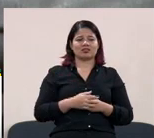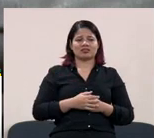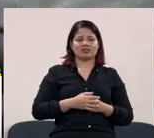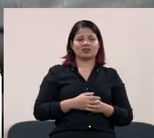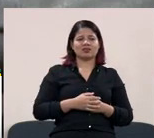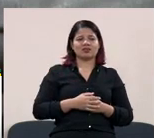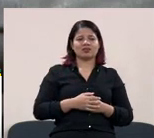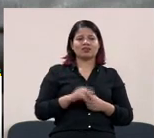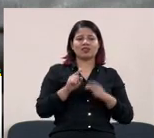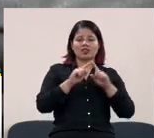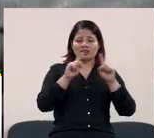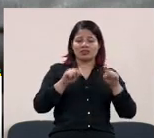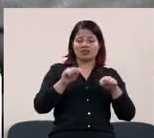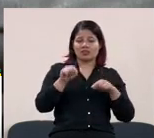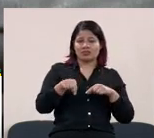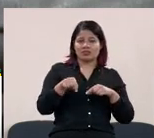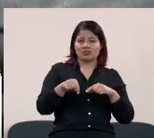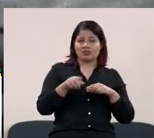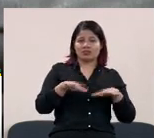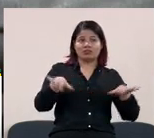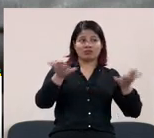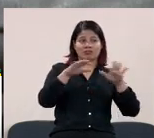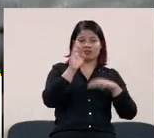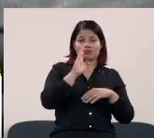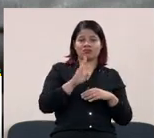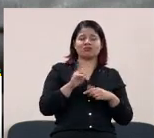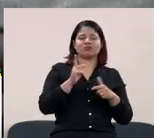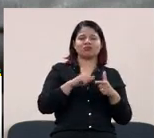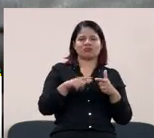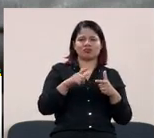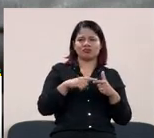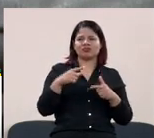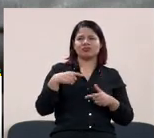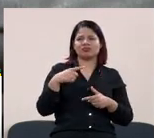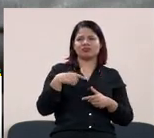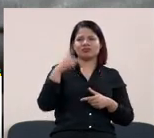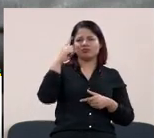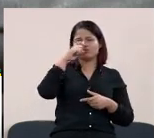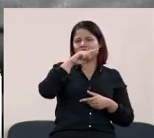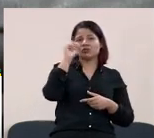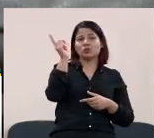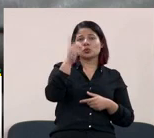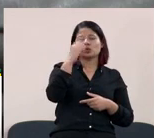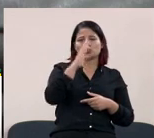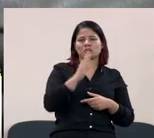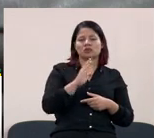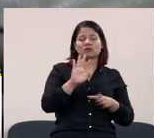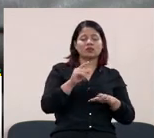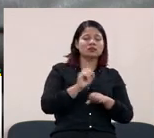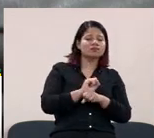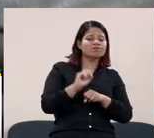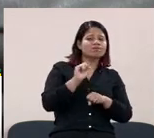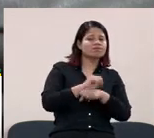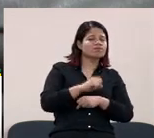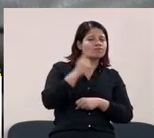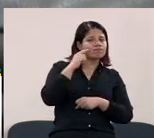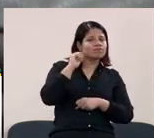os servidores públicos, e precisamos ter esperança para ver se vamos